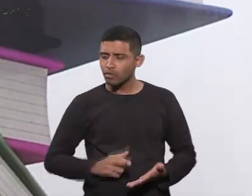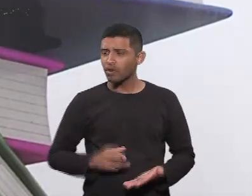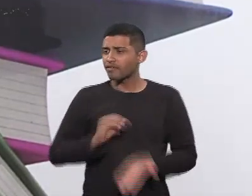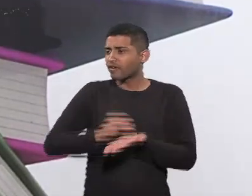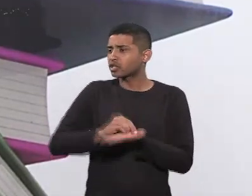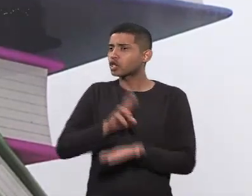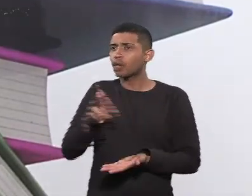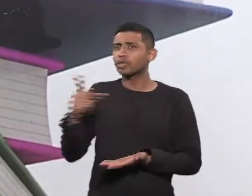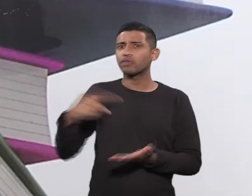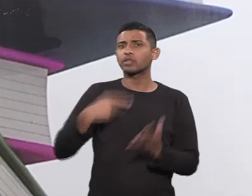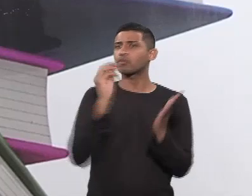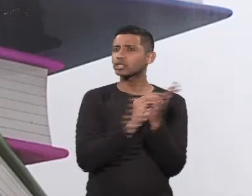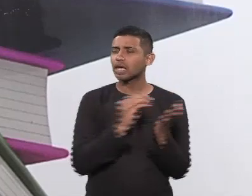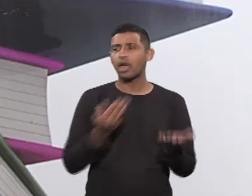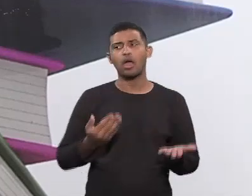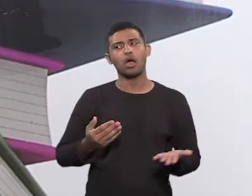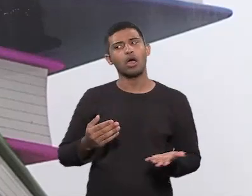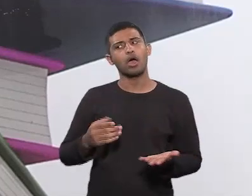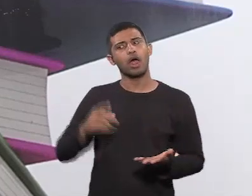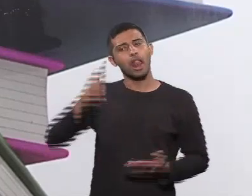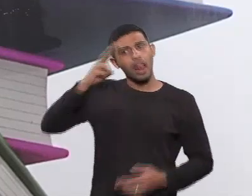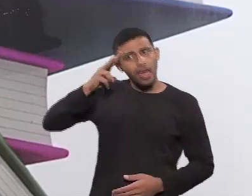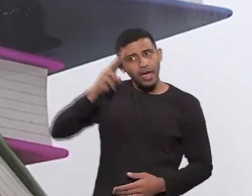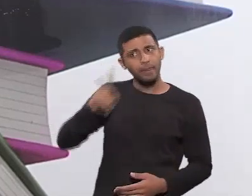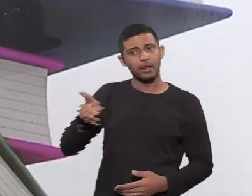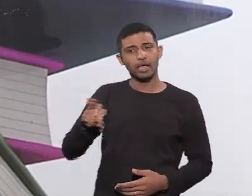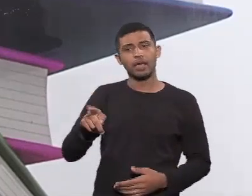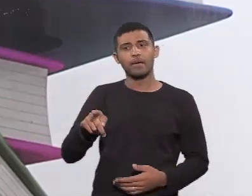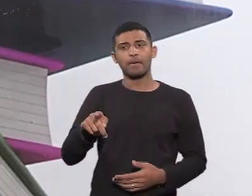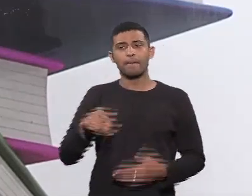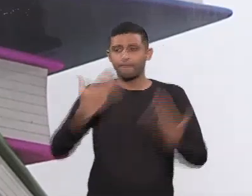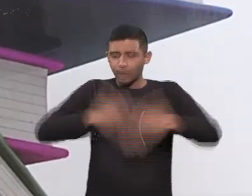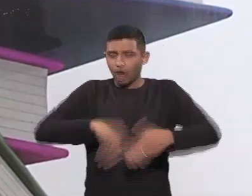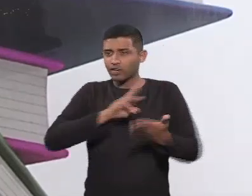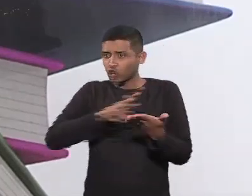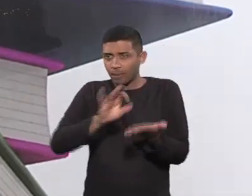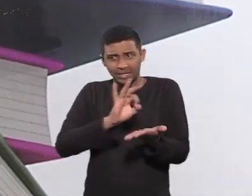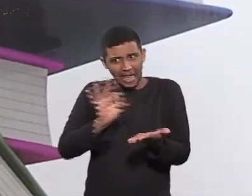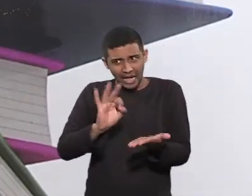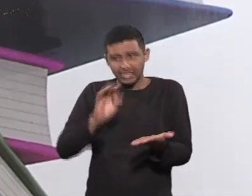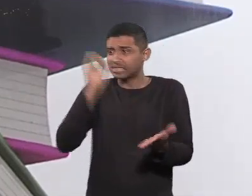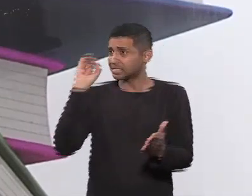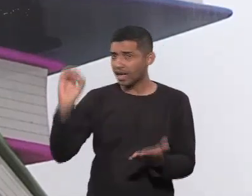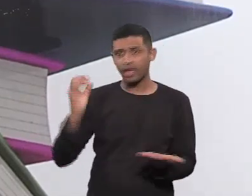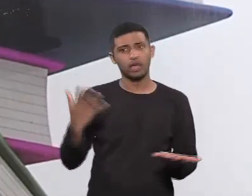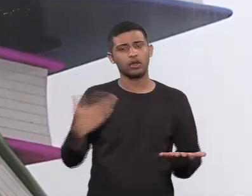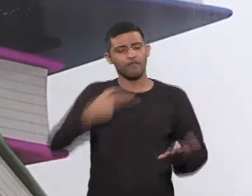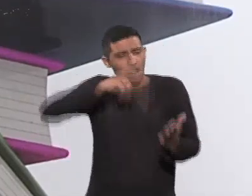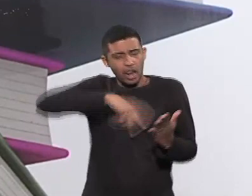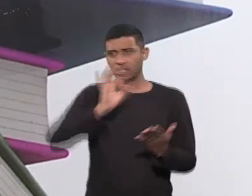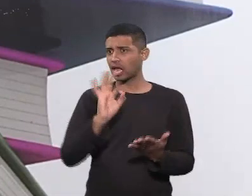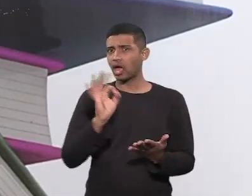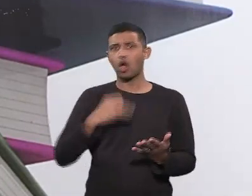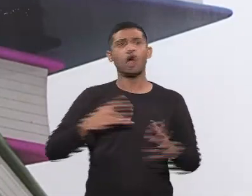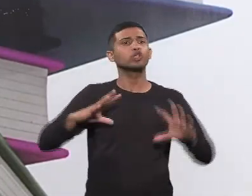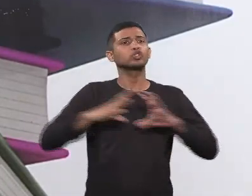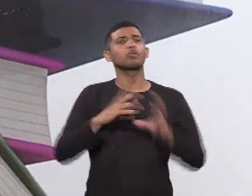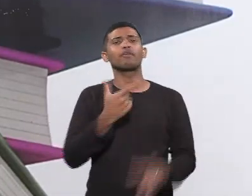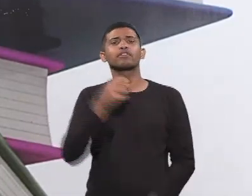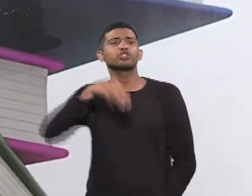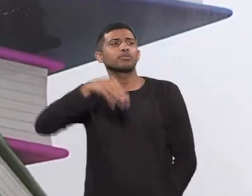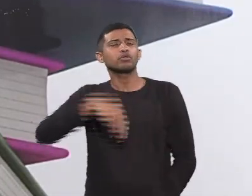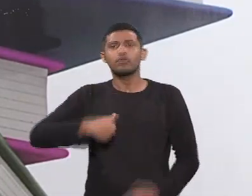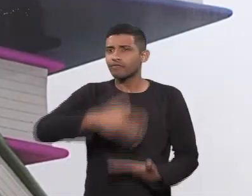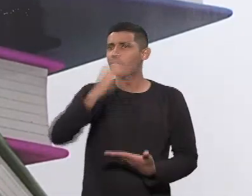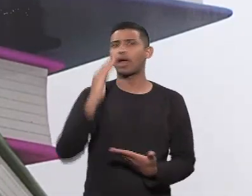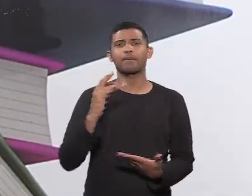seu nome você colocou no papel. É bom lembrar, prova sem nome é 0. Nem me dou o trabalho de ler. Turma, faltam 20